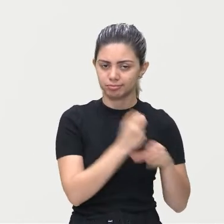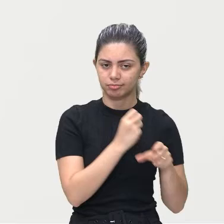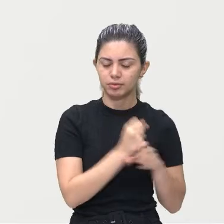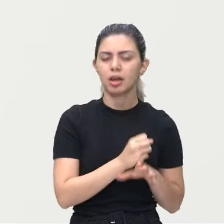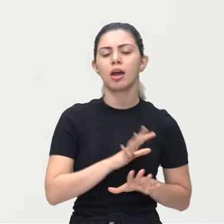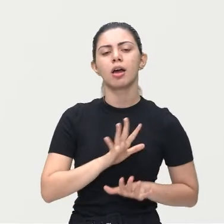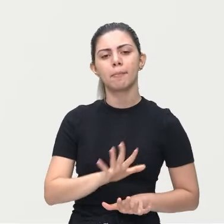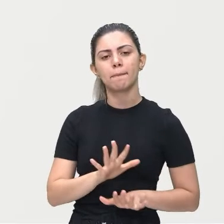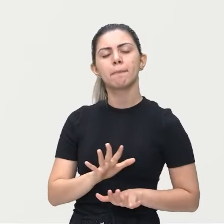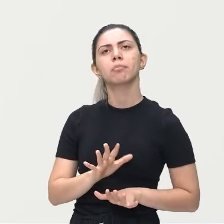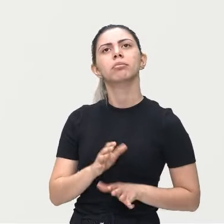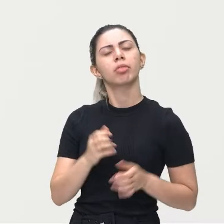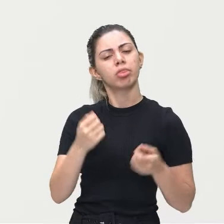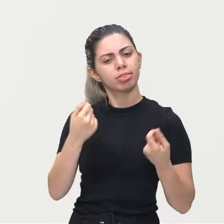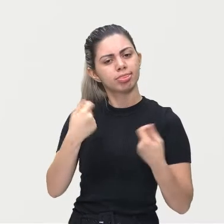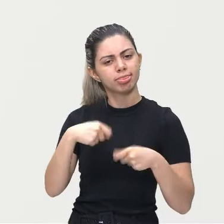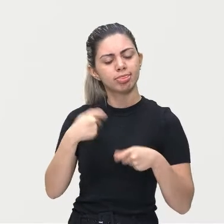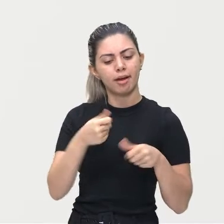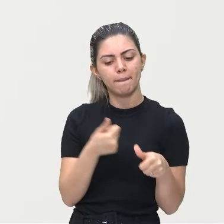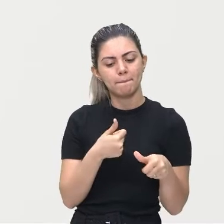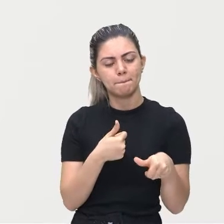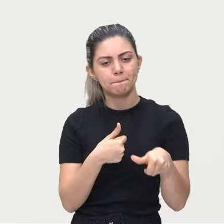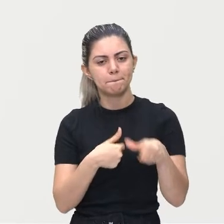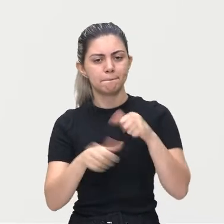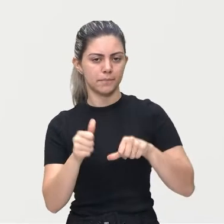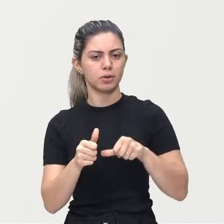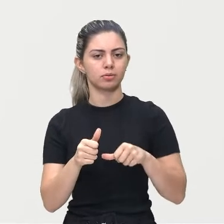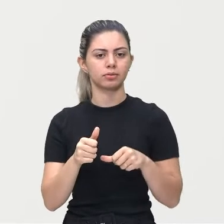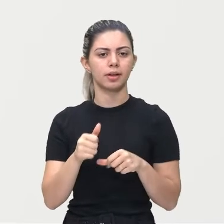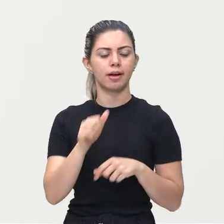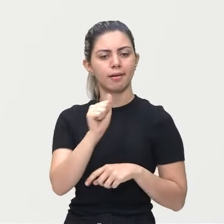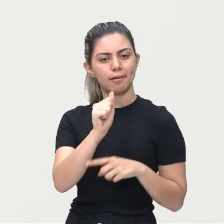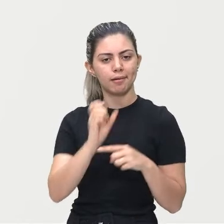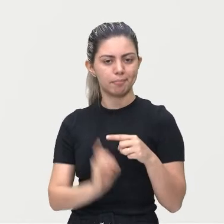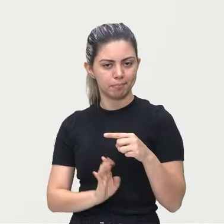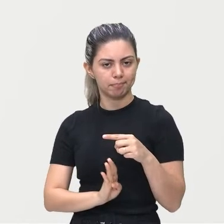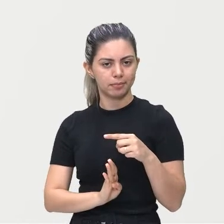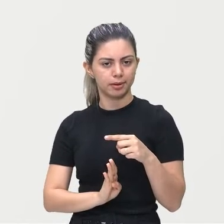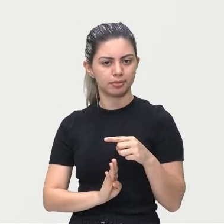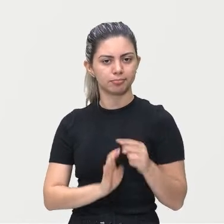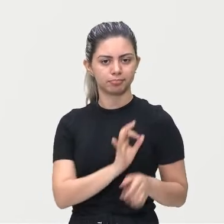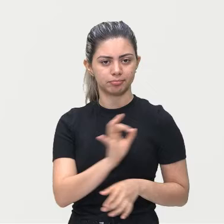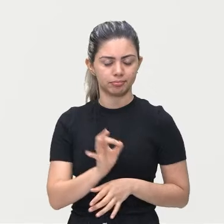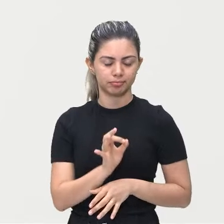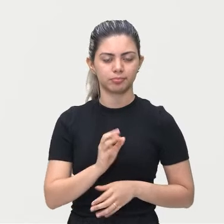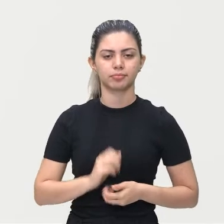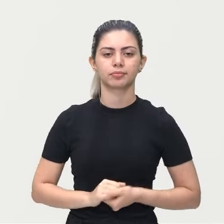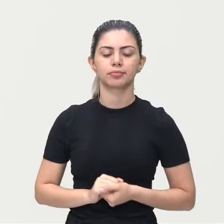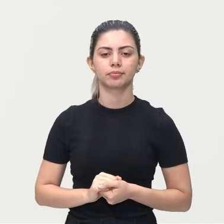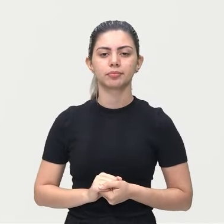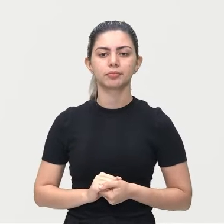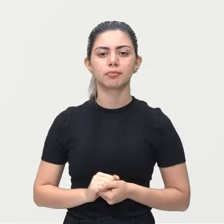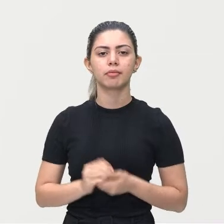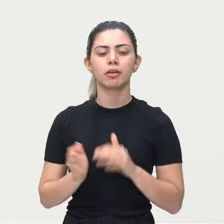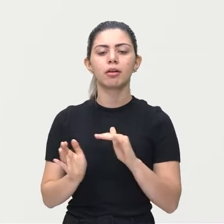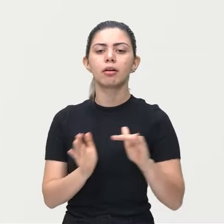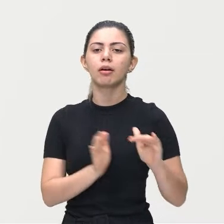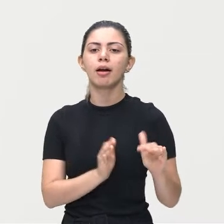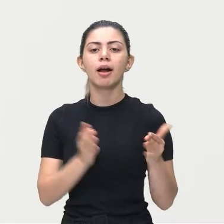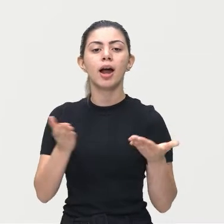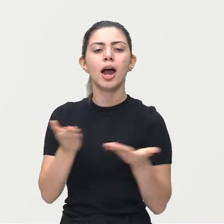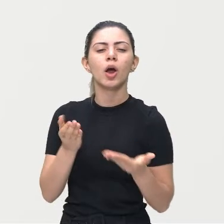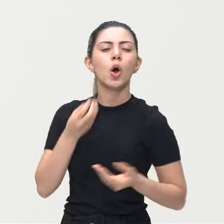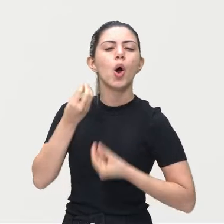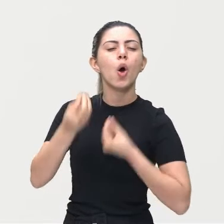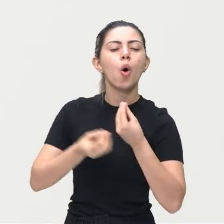nós podemos, é claro, transformar na forma A sobre B, né? Em alguns casos lá. Agora vamos ver na